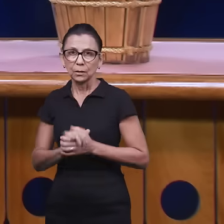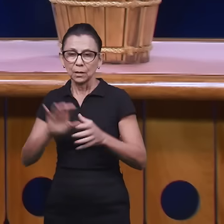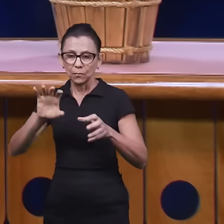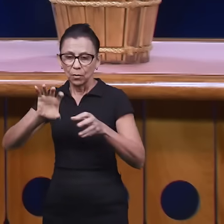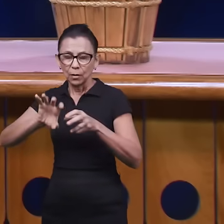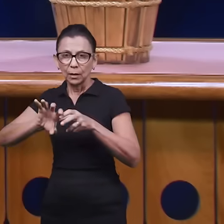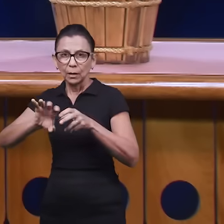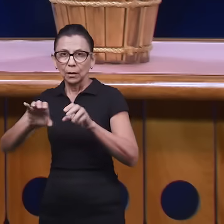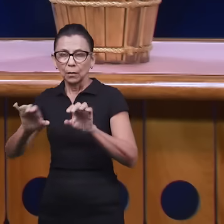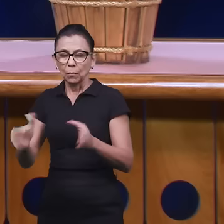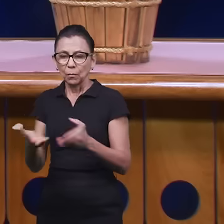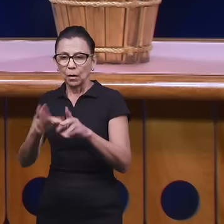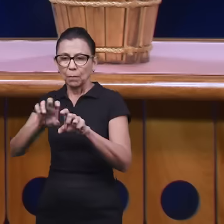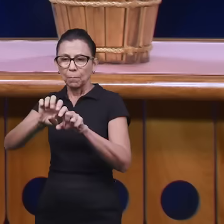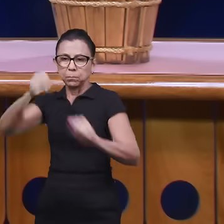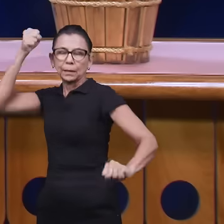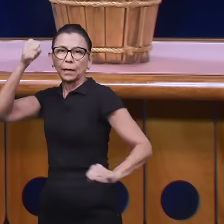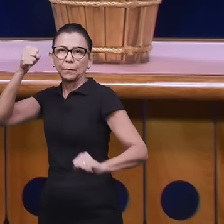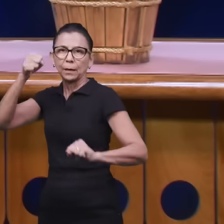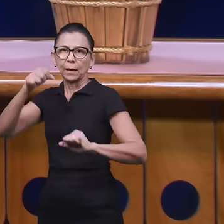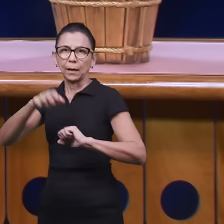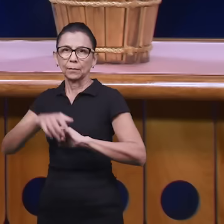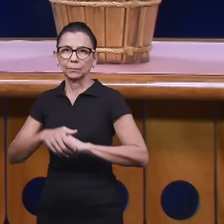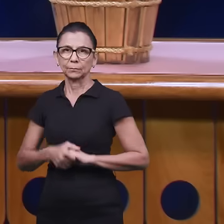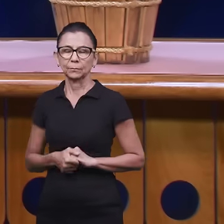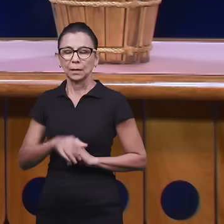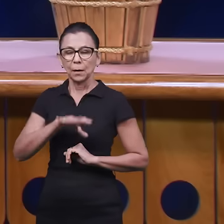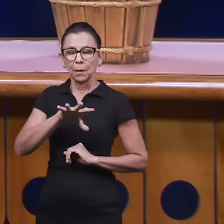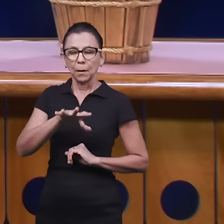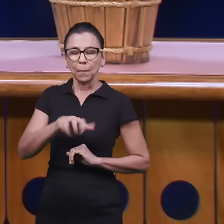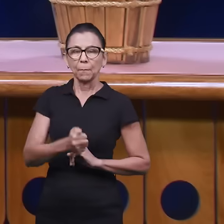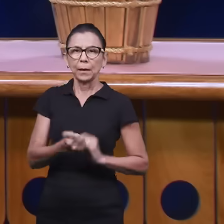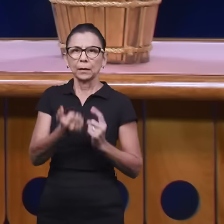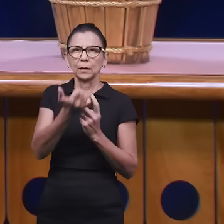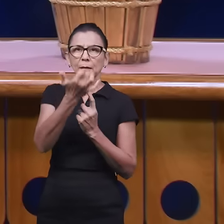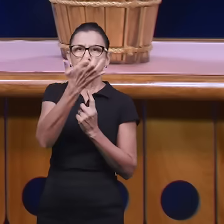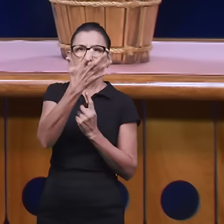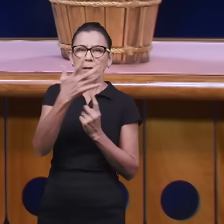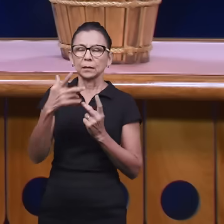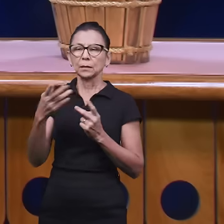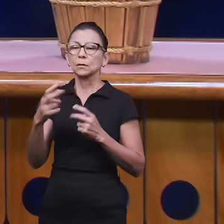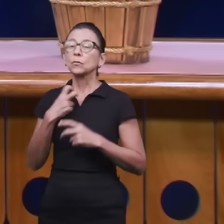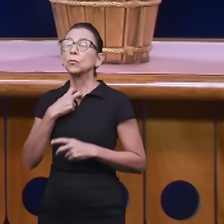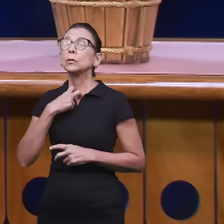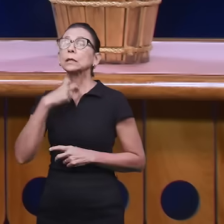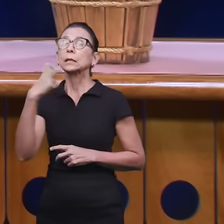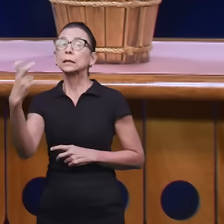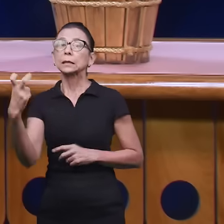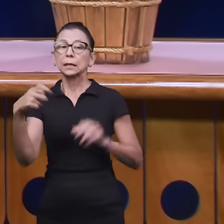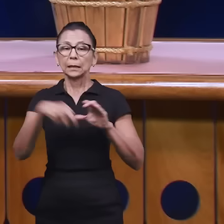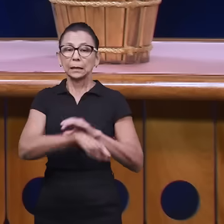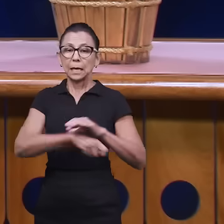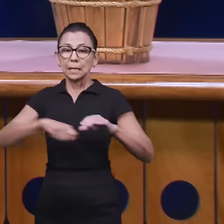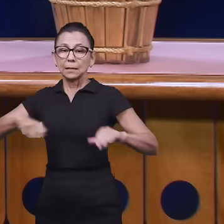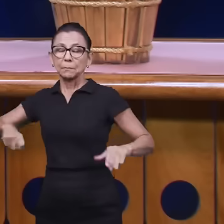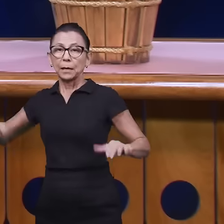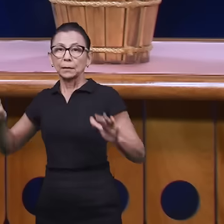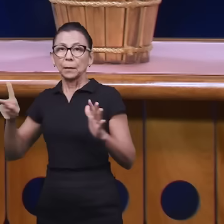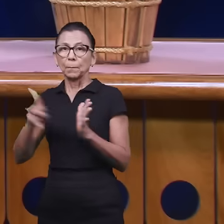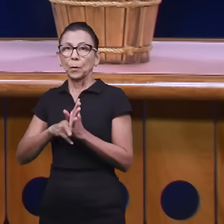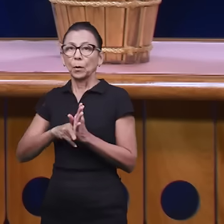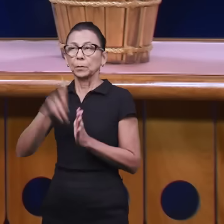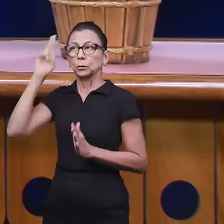buzina e vocês vão gritar: espada do Senhor, espada de Gideão. Que coisa maravilhosa!